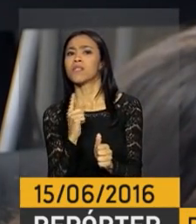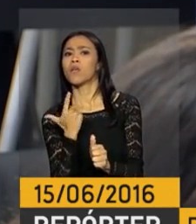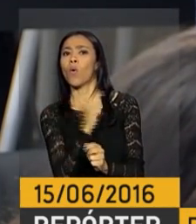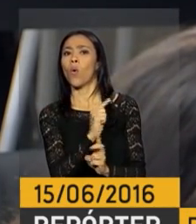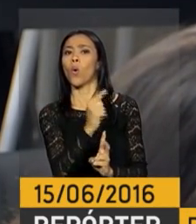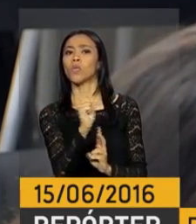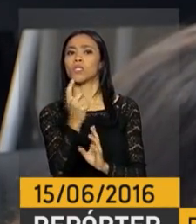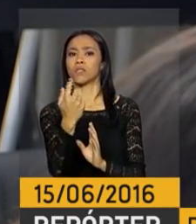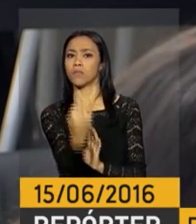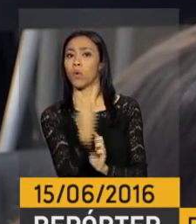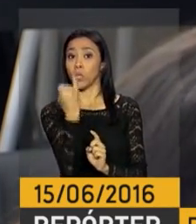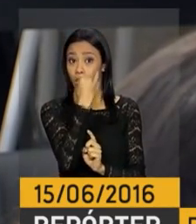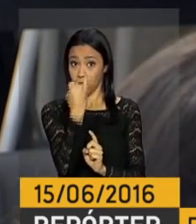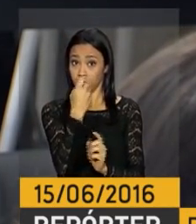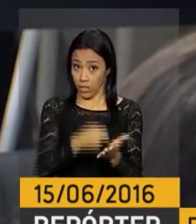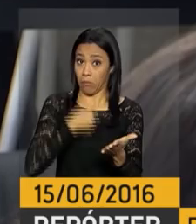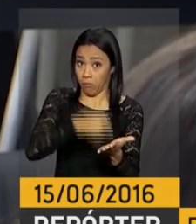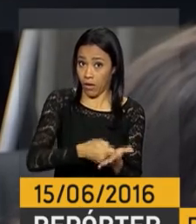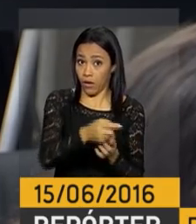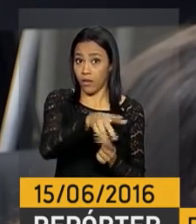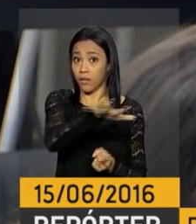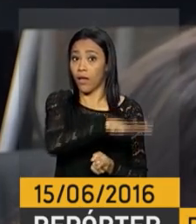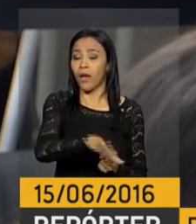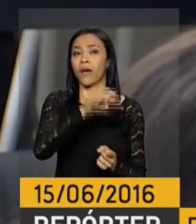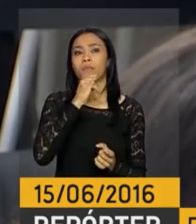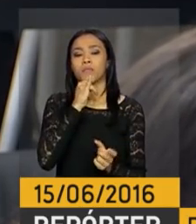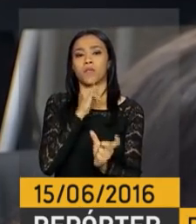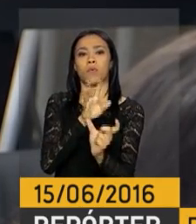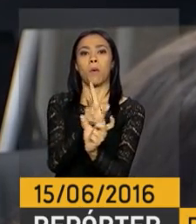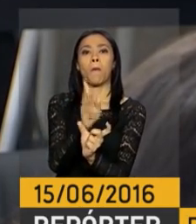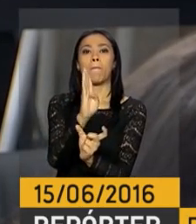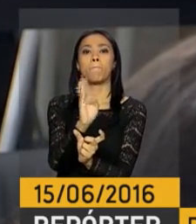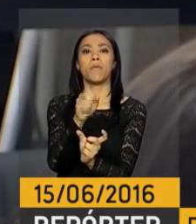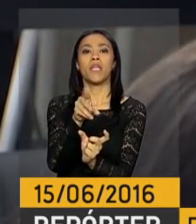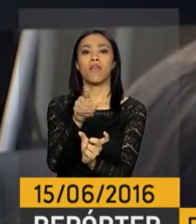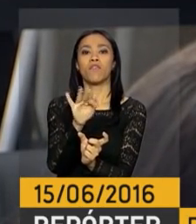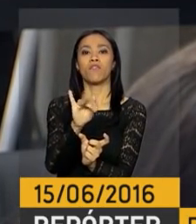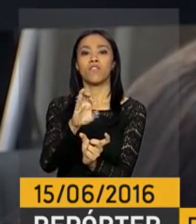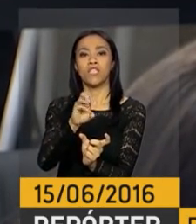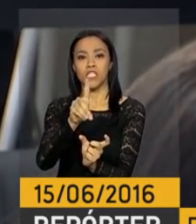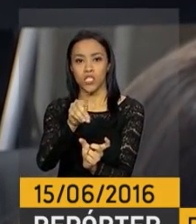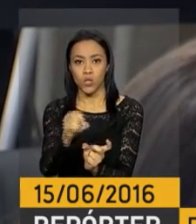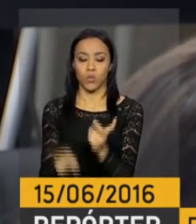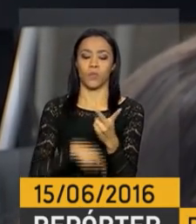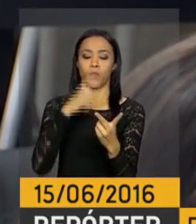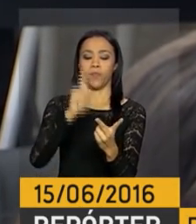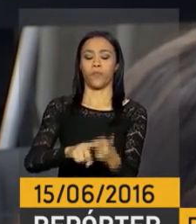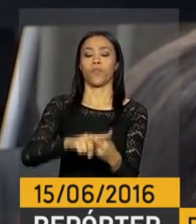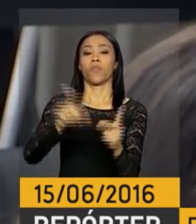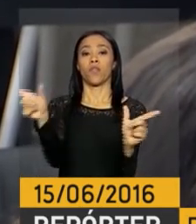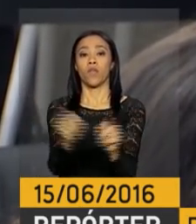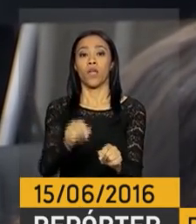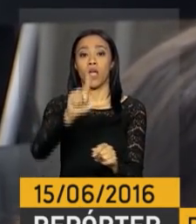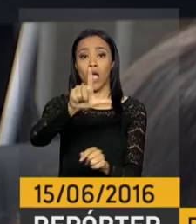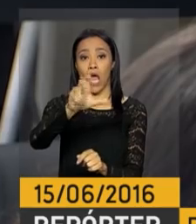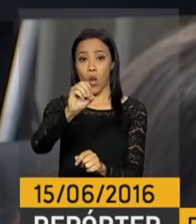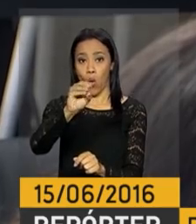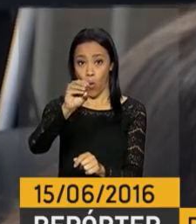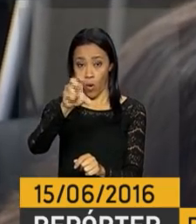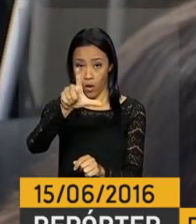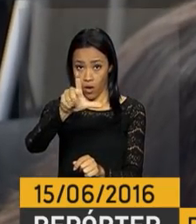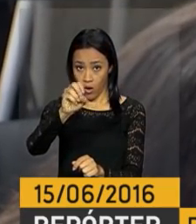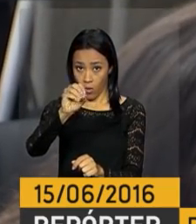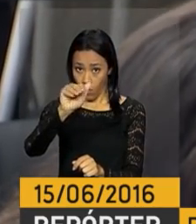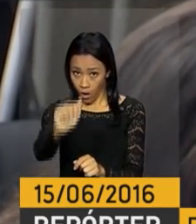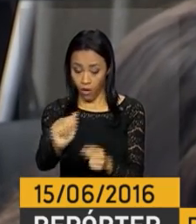importantes, como, por exemplo, os benefícios previdenciários, os benefícios da LOAS, eh o seguro